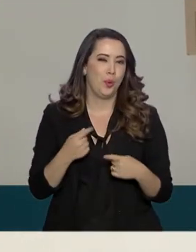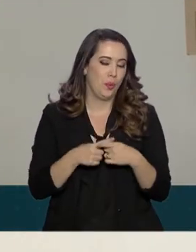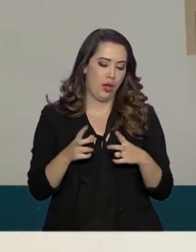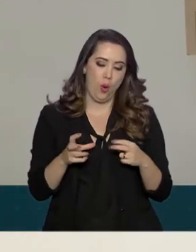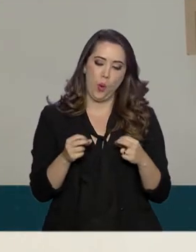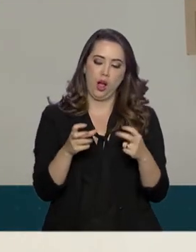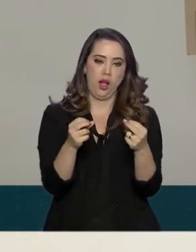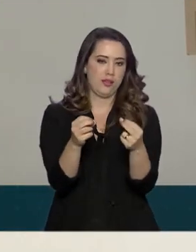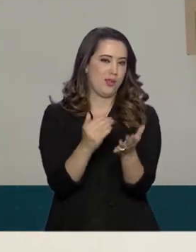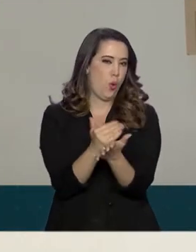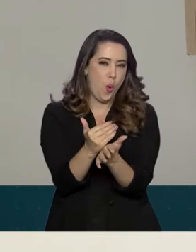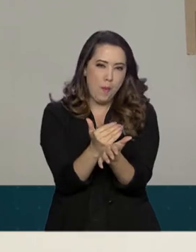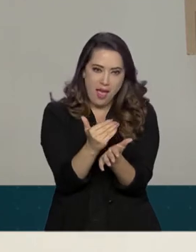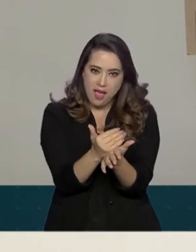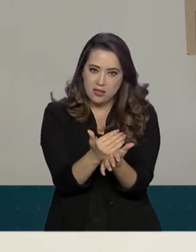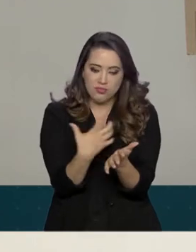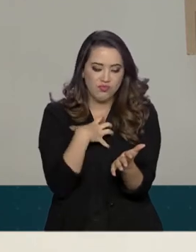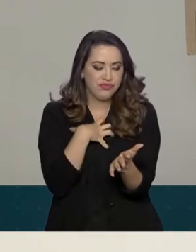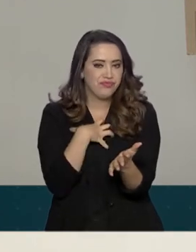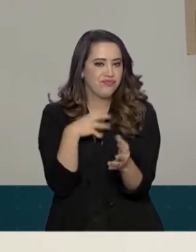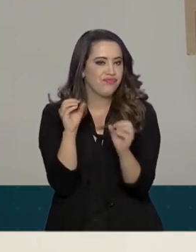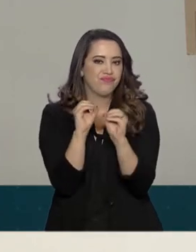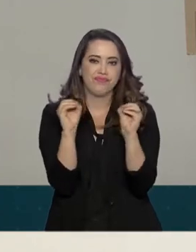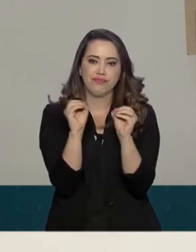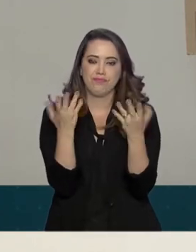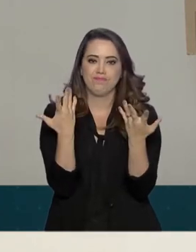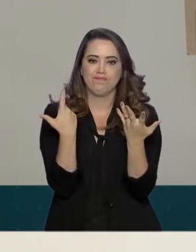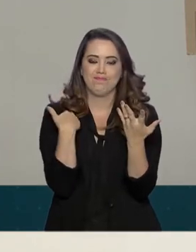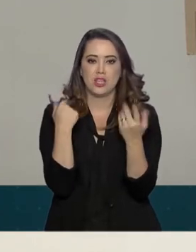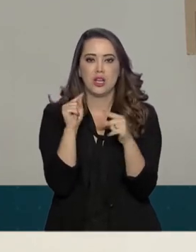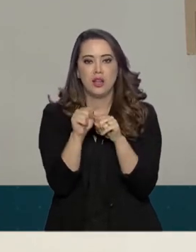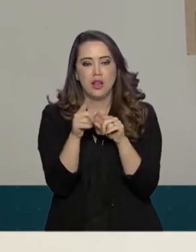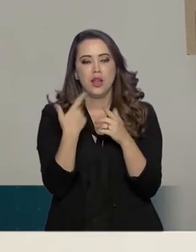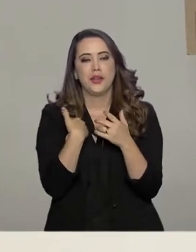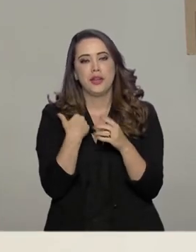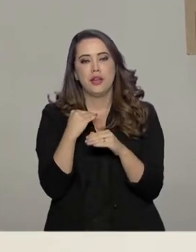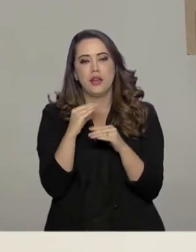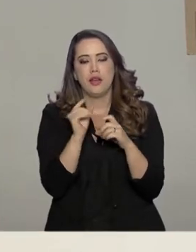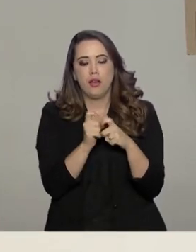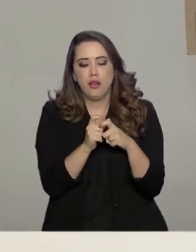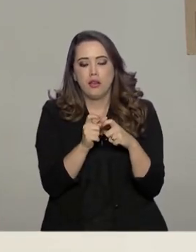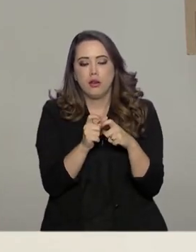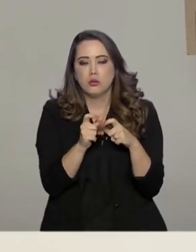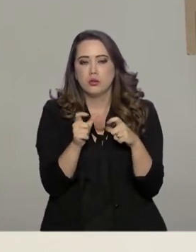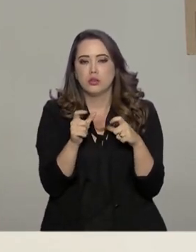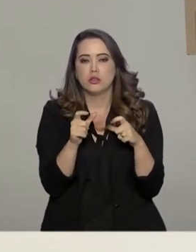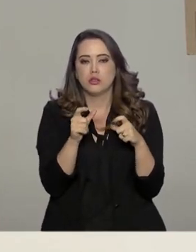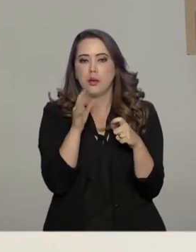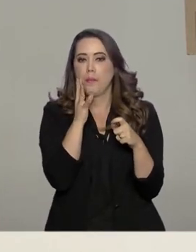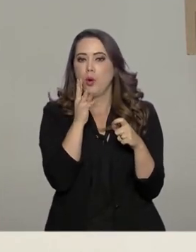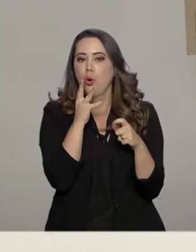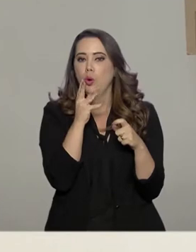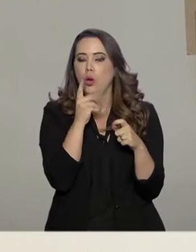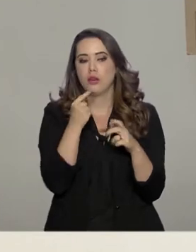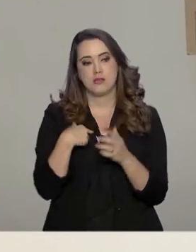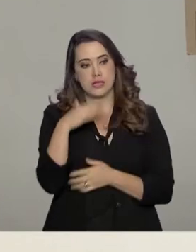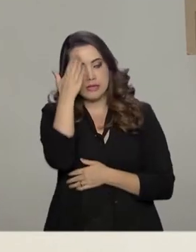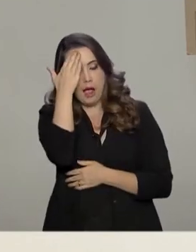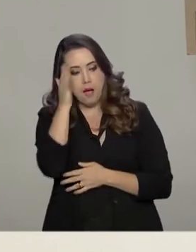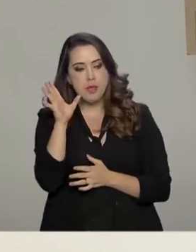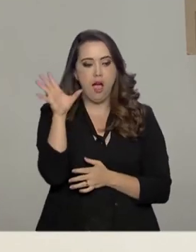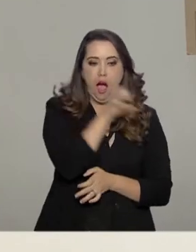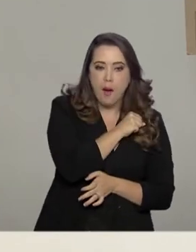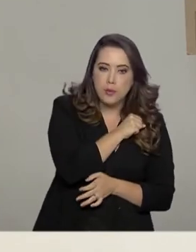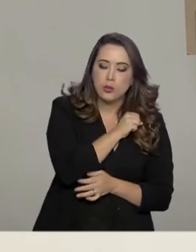é assintomático, ele é muito pequeno, ele tem um crescimento muito lento nessa fase inicial. Então, se você dá o diagnóstico na